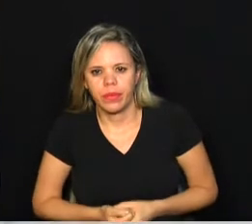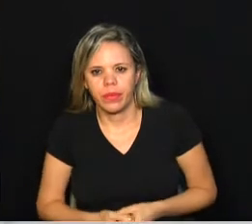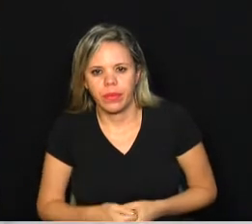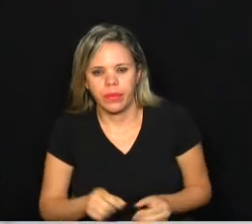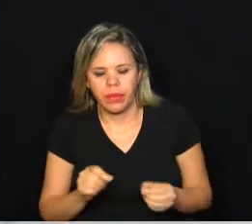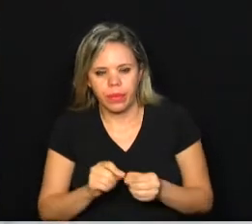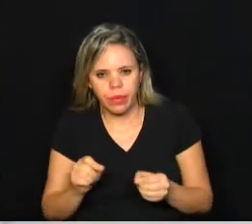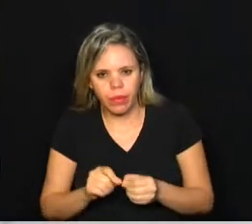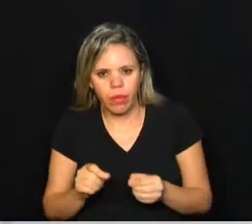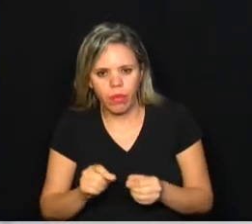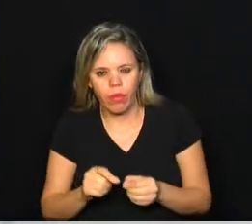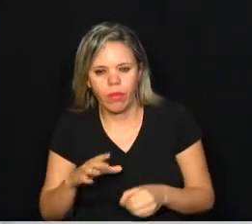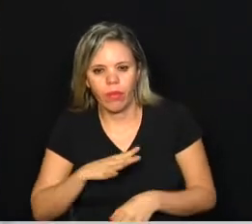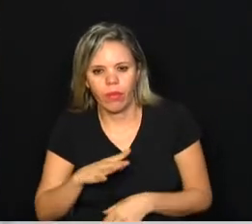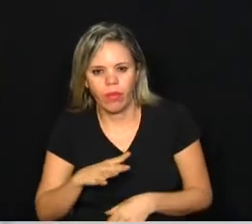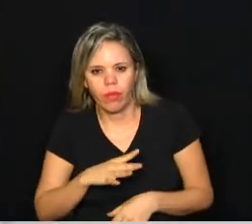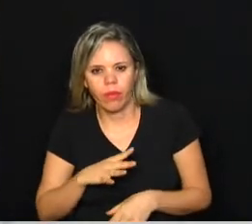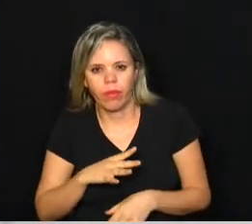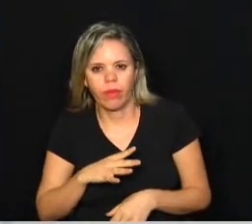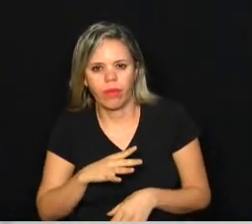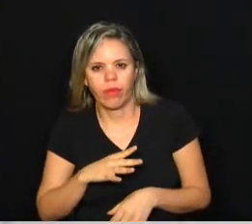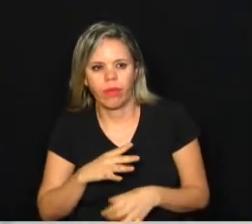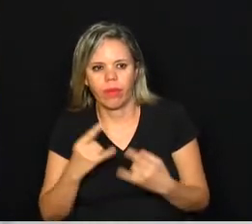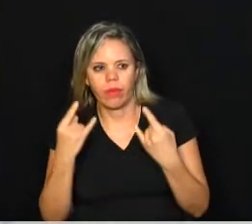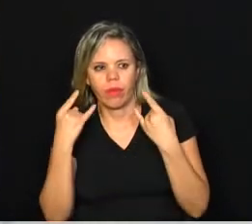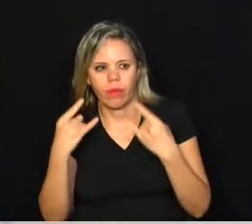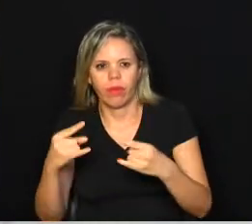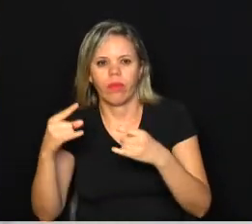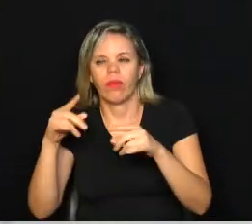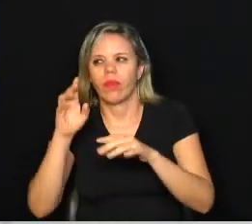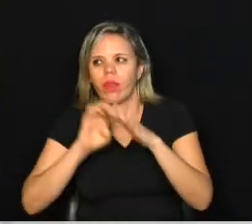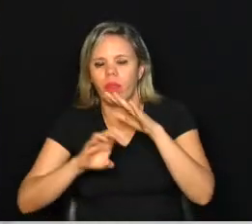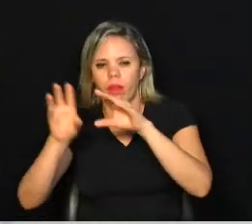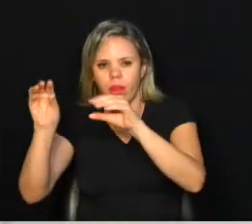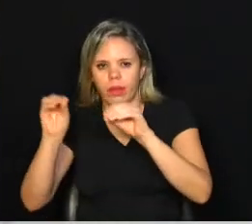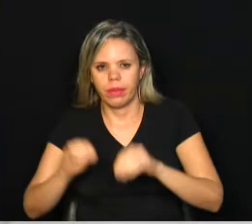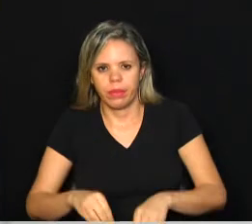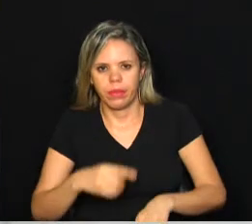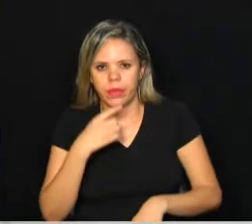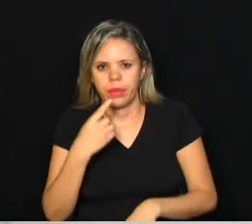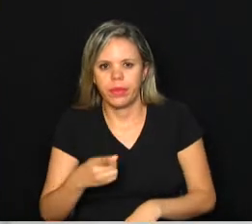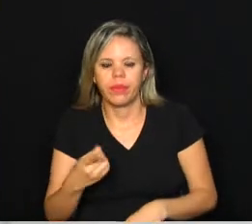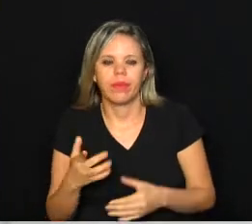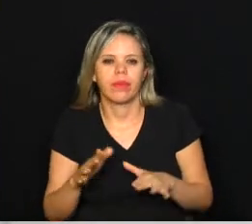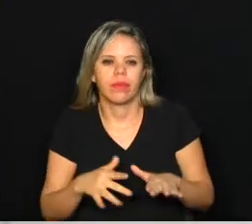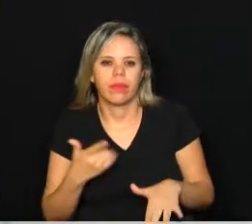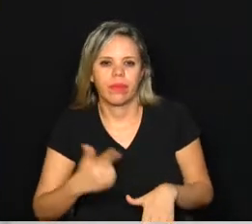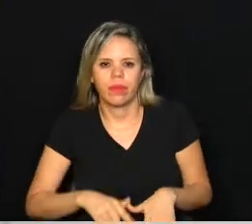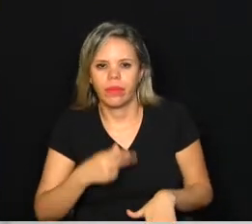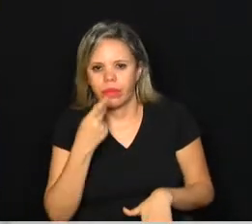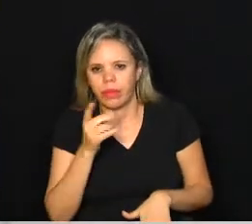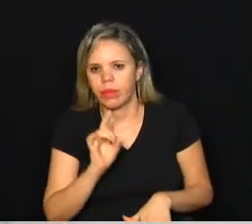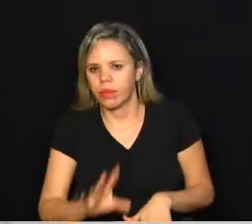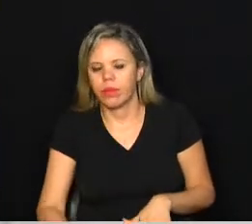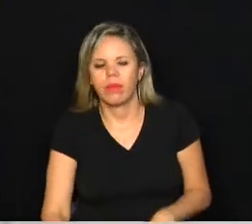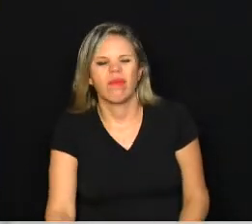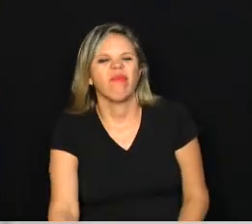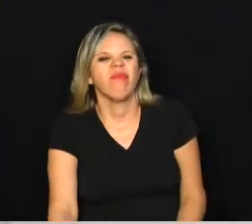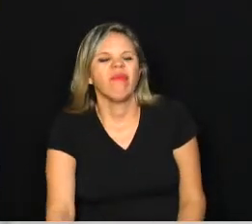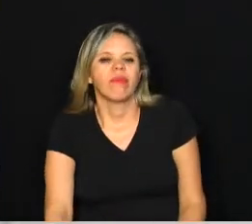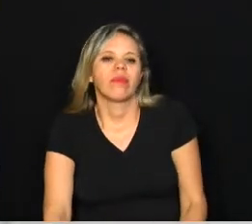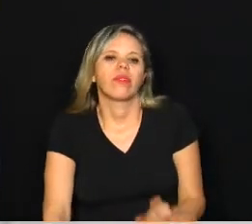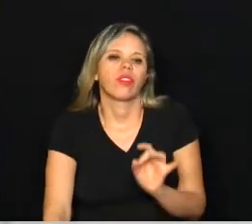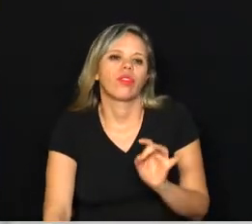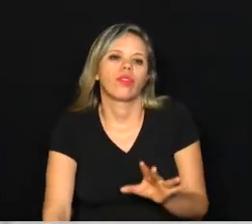façam com que a cidade seja atrativa. E quando a gente está falando isso, repetindo, a gente não está falando